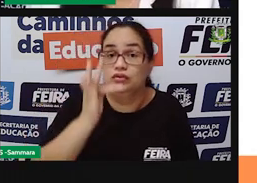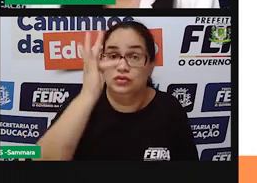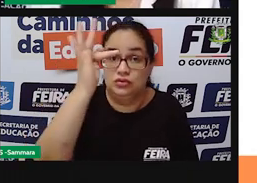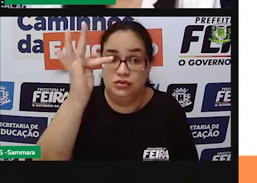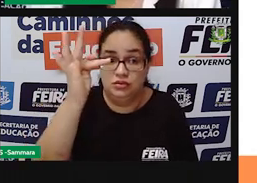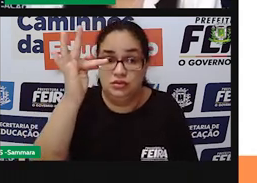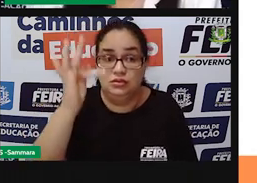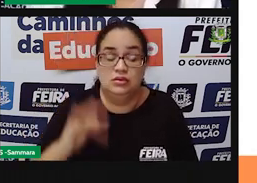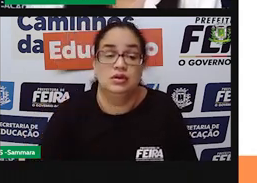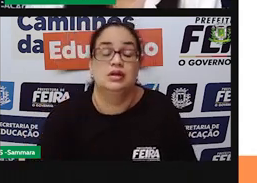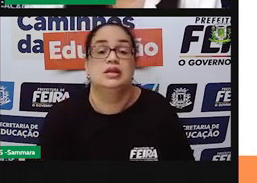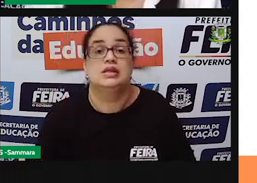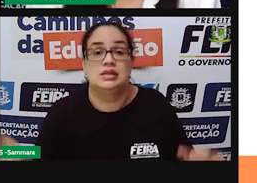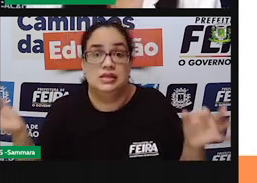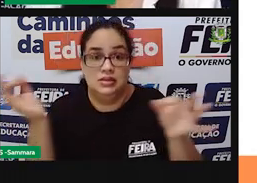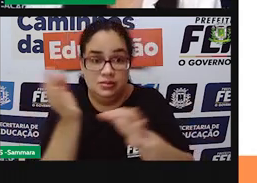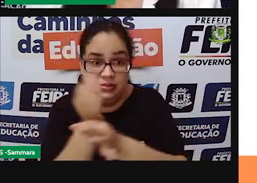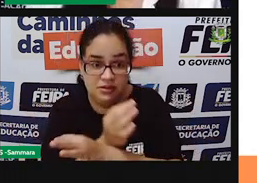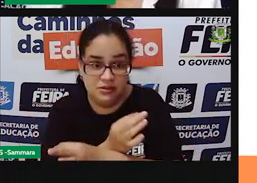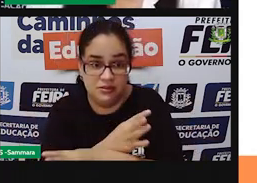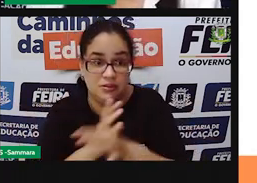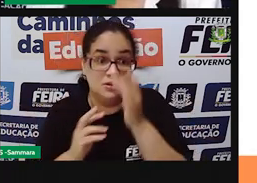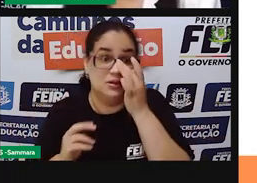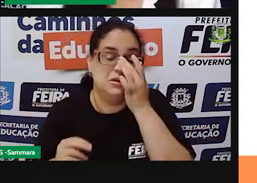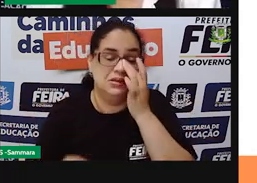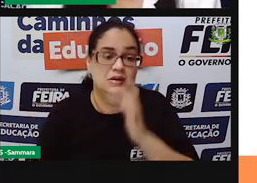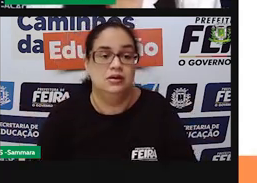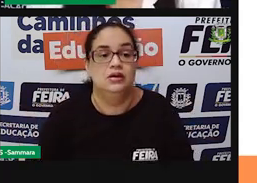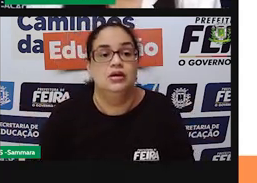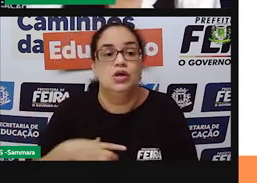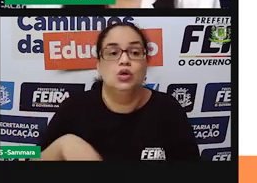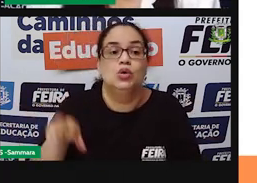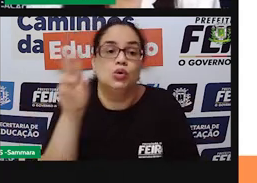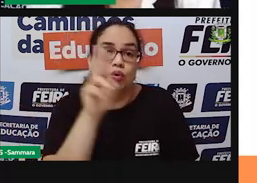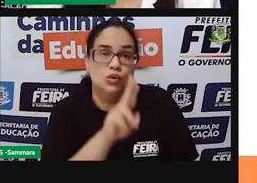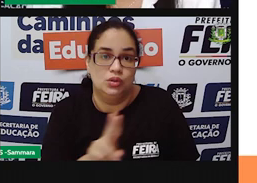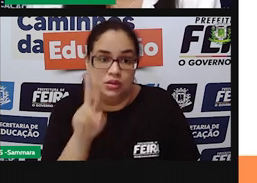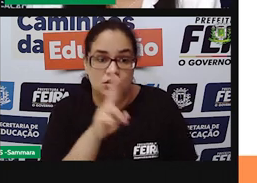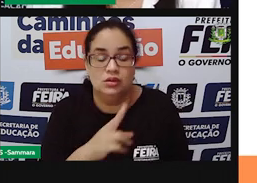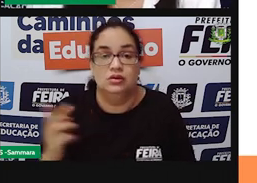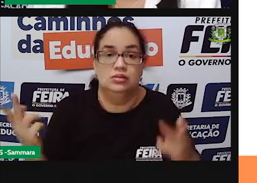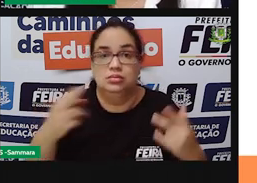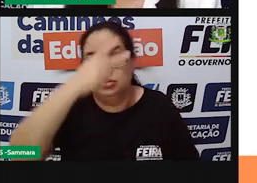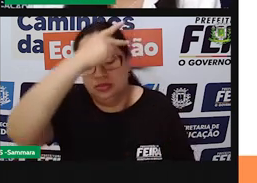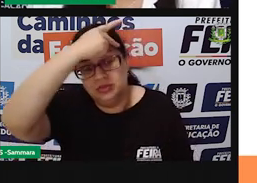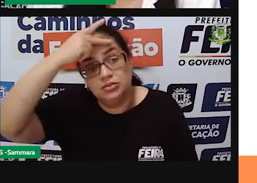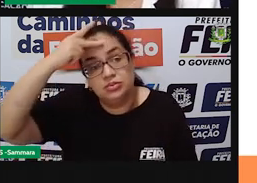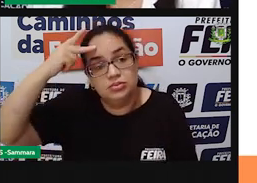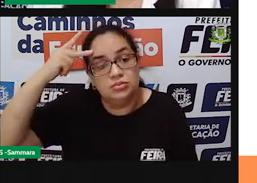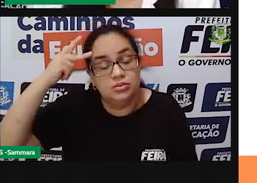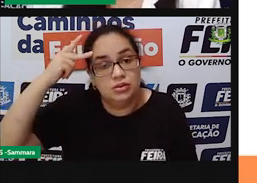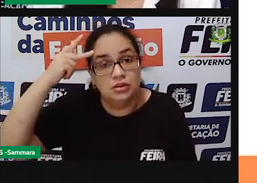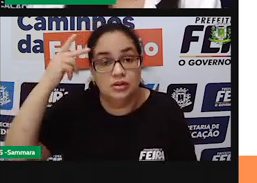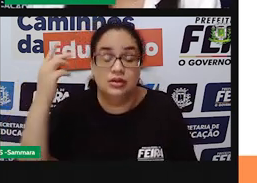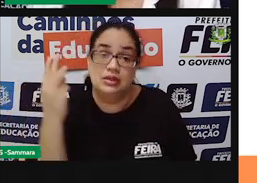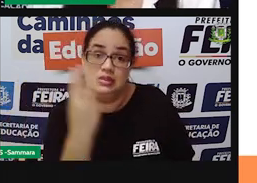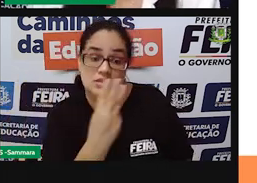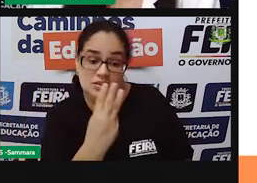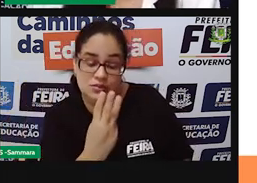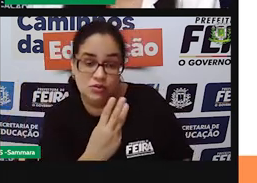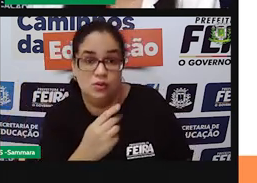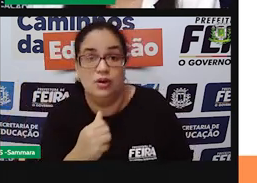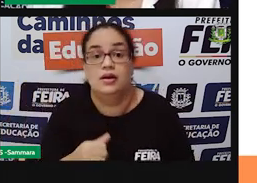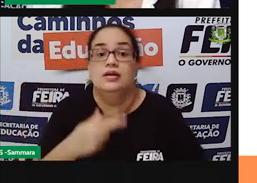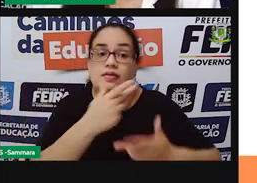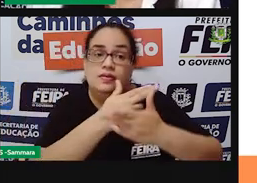No caso, essas terminações, embora elas sejam usadas aí para a mesma pessoa, que é a terceira pessoa do plural, eles